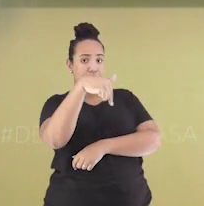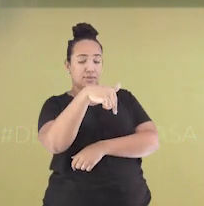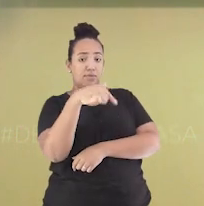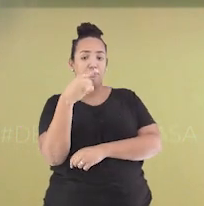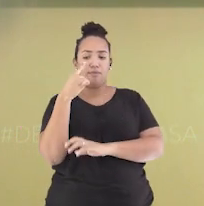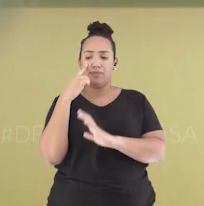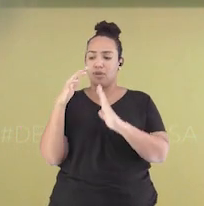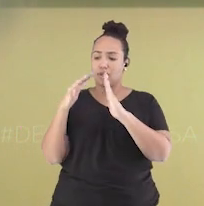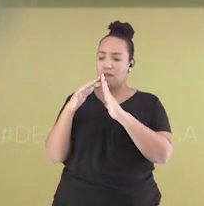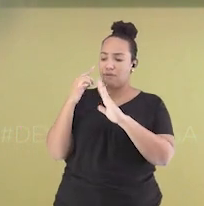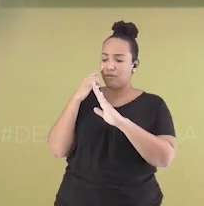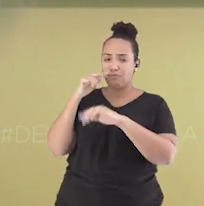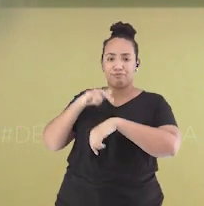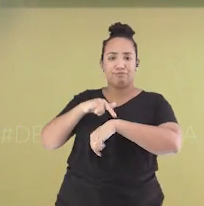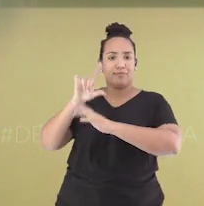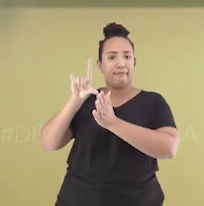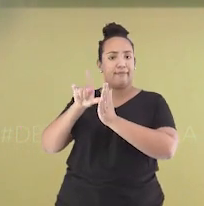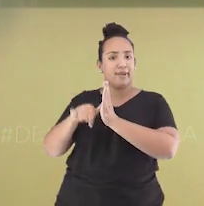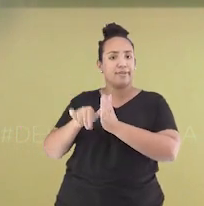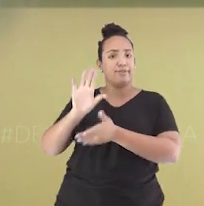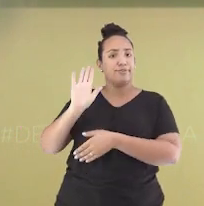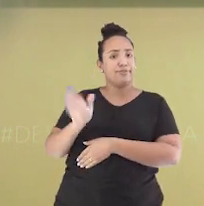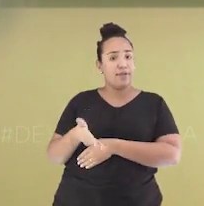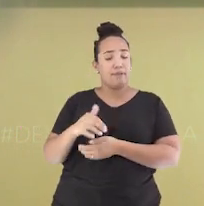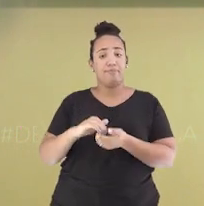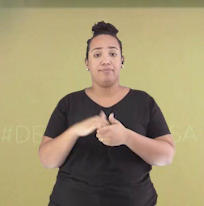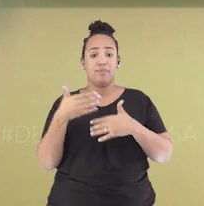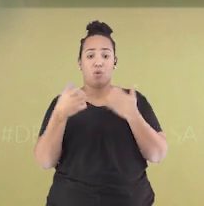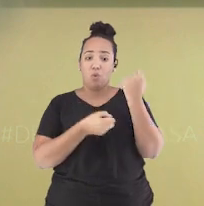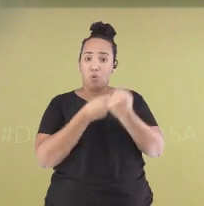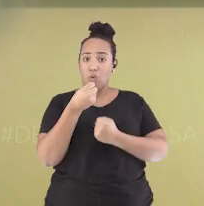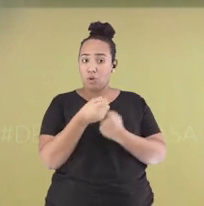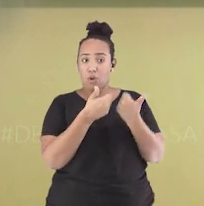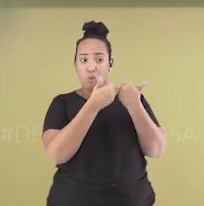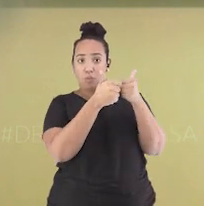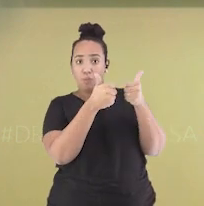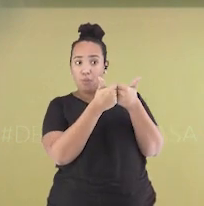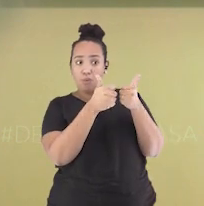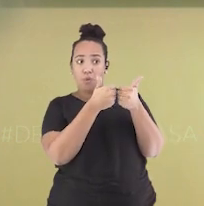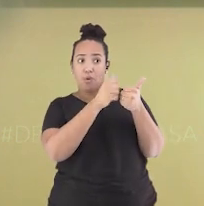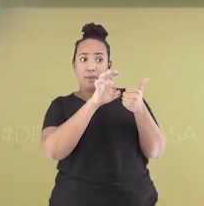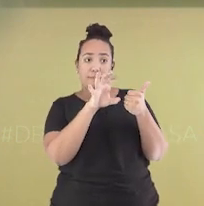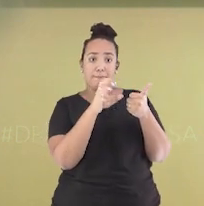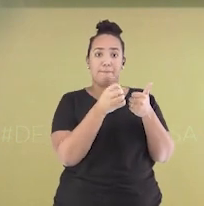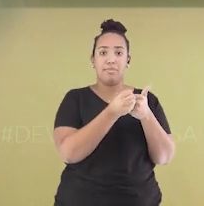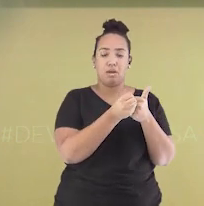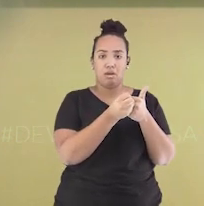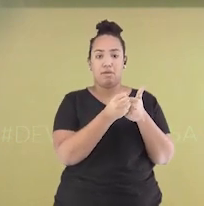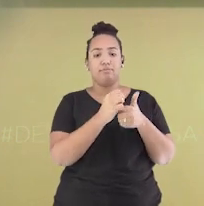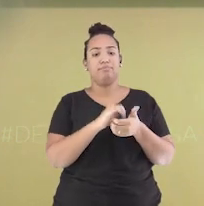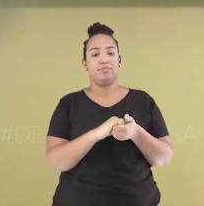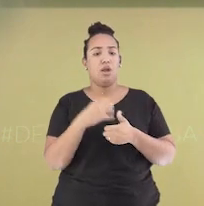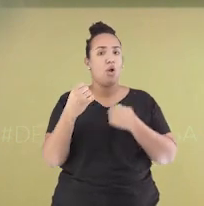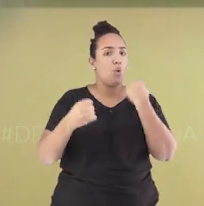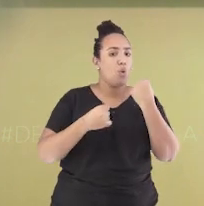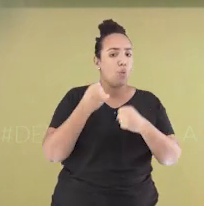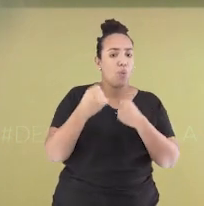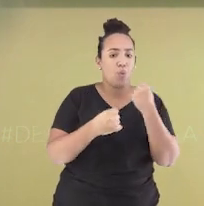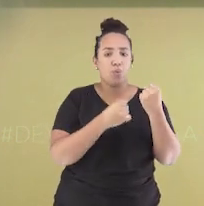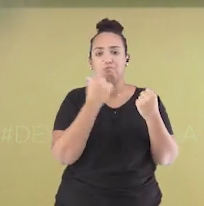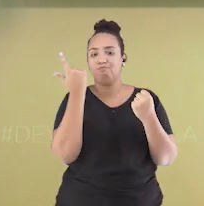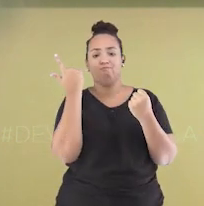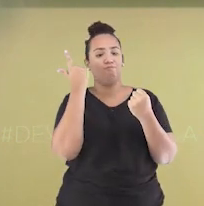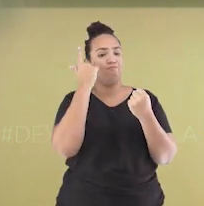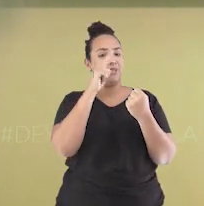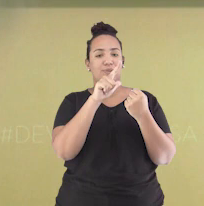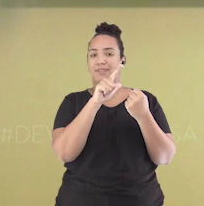de casa, percebeu que estava atrasado. Então, correu para pegar um ônibus que estava quase partindo. Mesmo correndo,